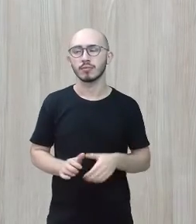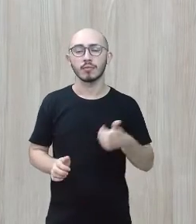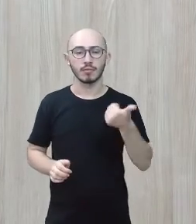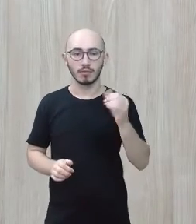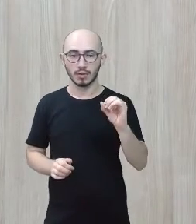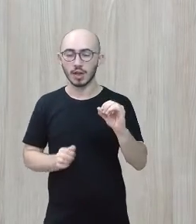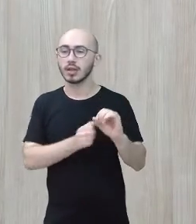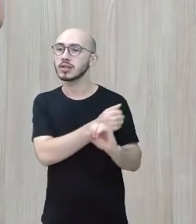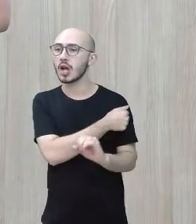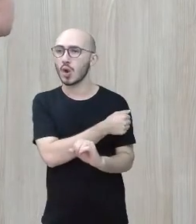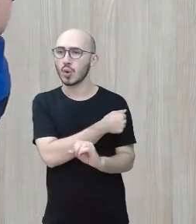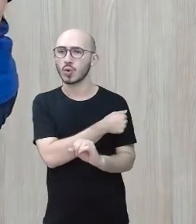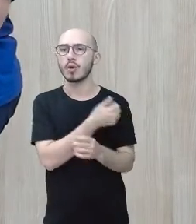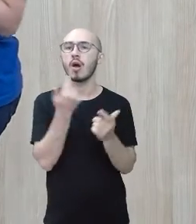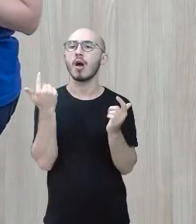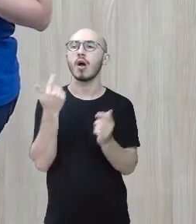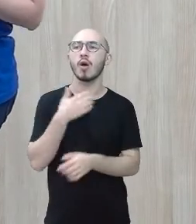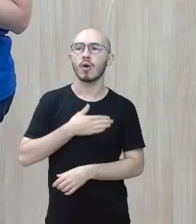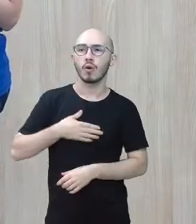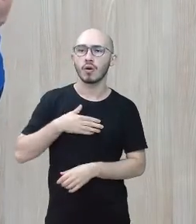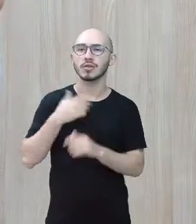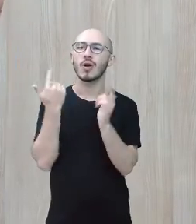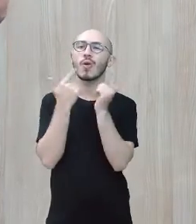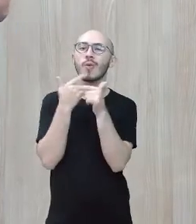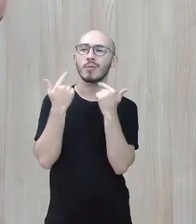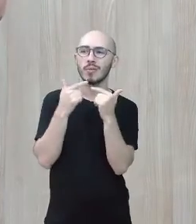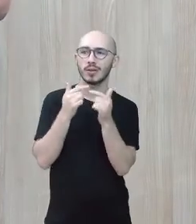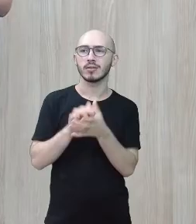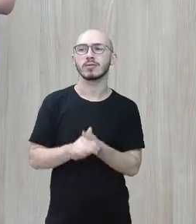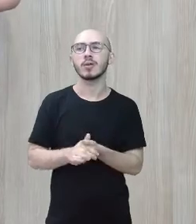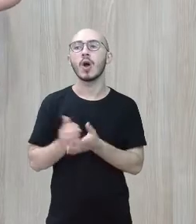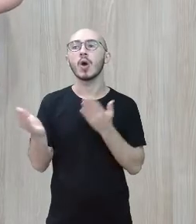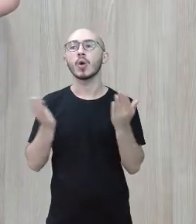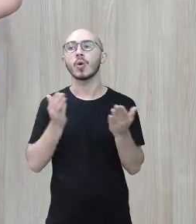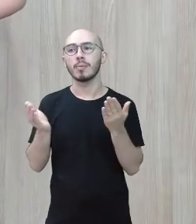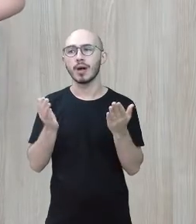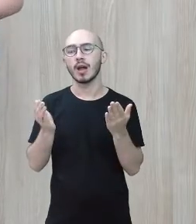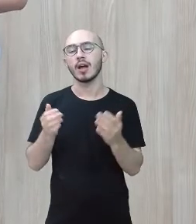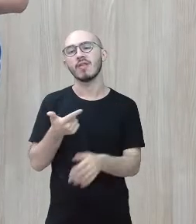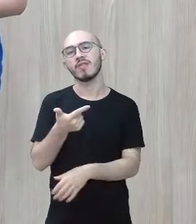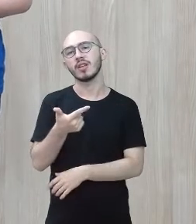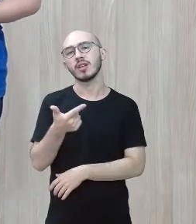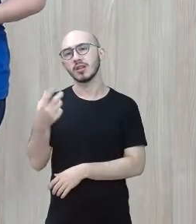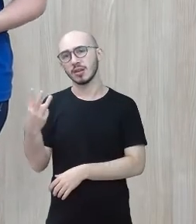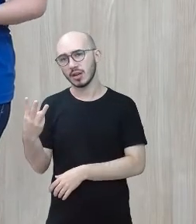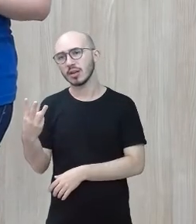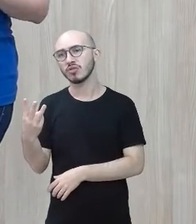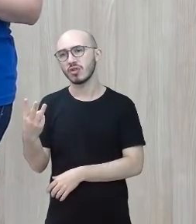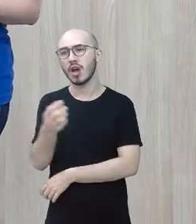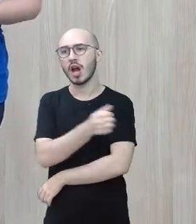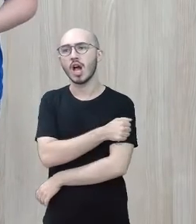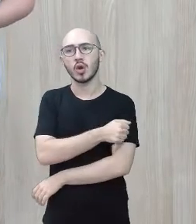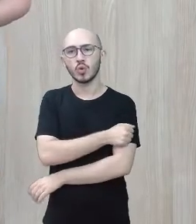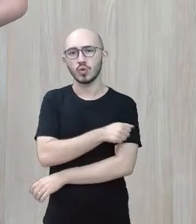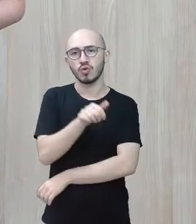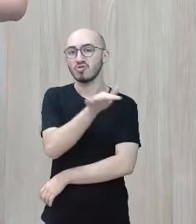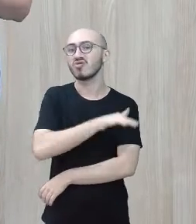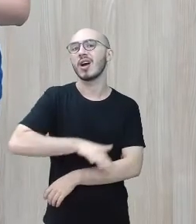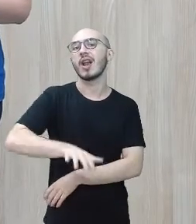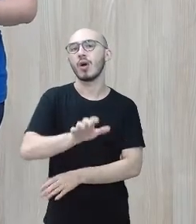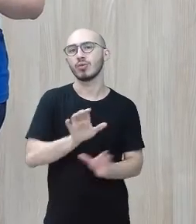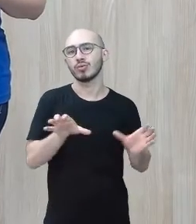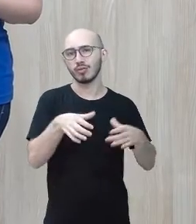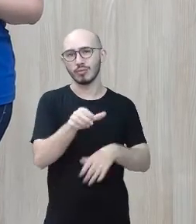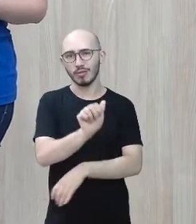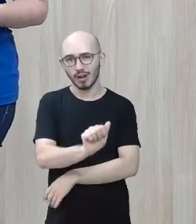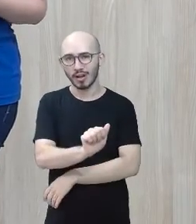que gostaram de comédia, comparando com os 23 alunos totais da turma. A gente vai encontrar uma porcentagem.